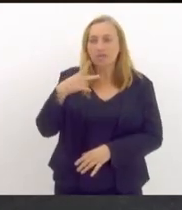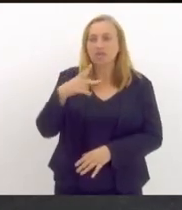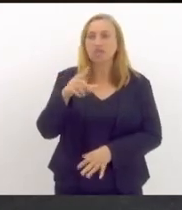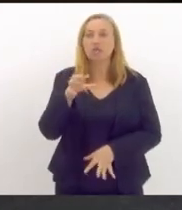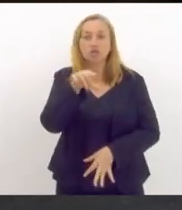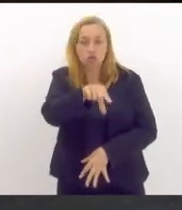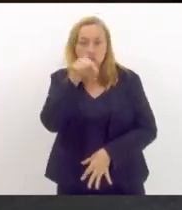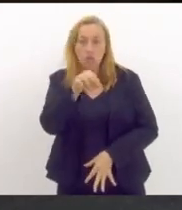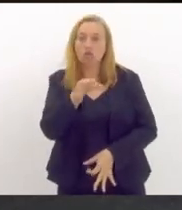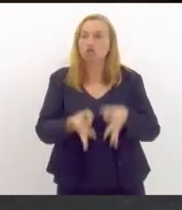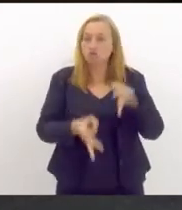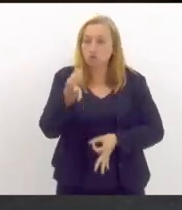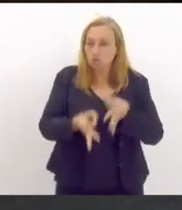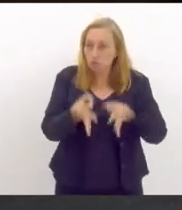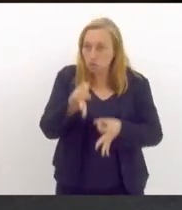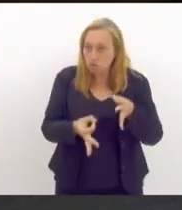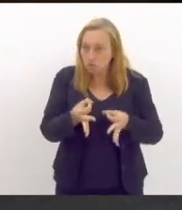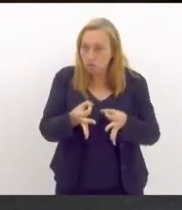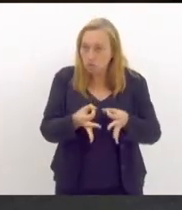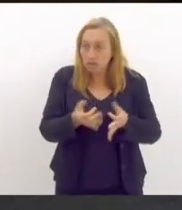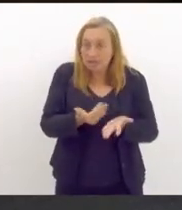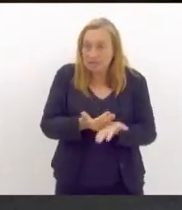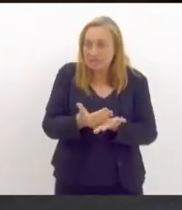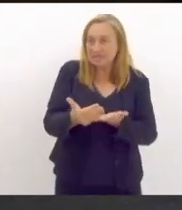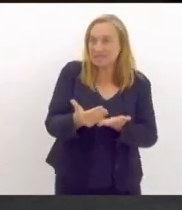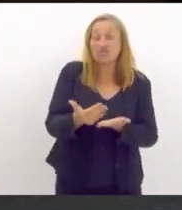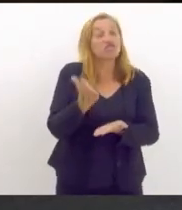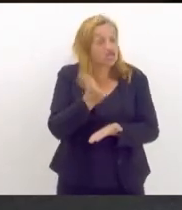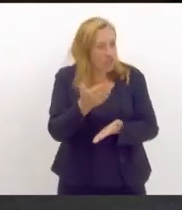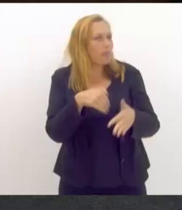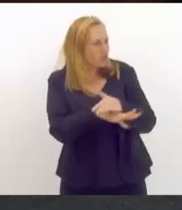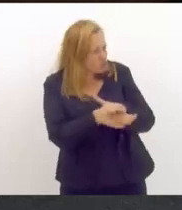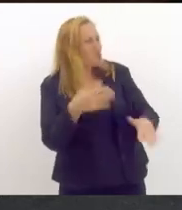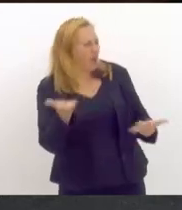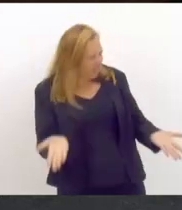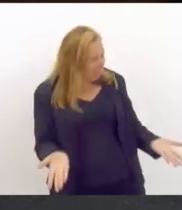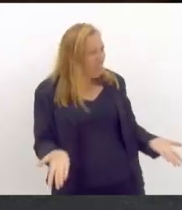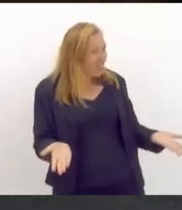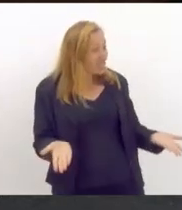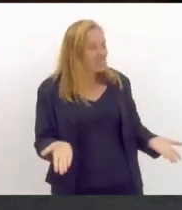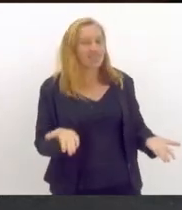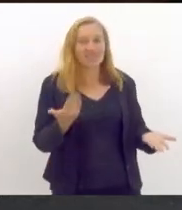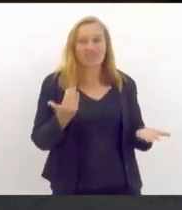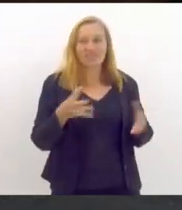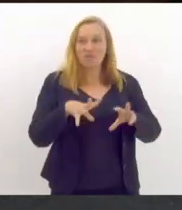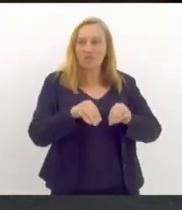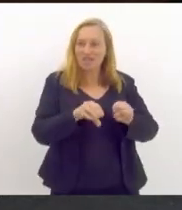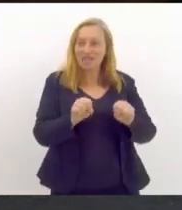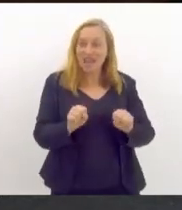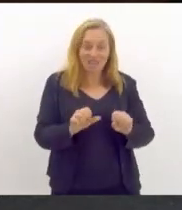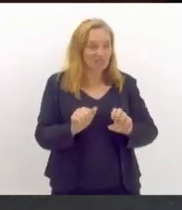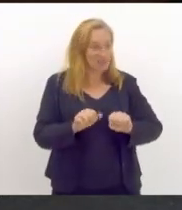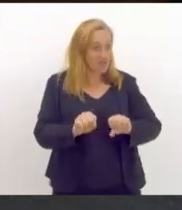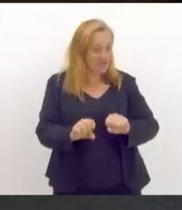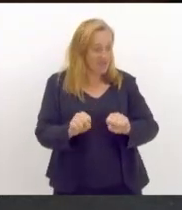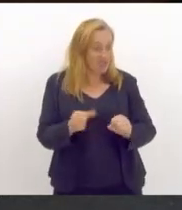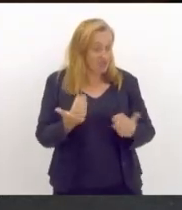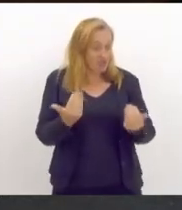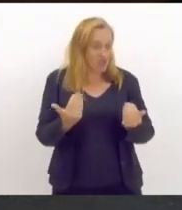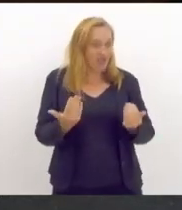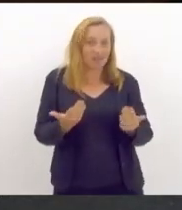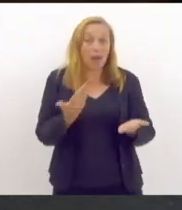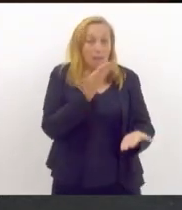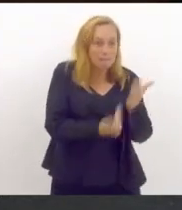em dar uma surra estranhando logo pra se acostumarem como é que é massagem Paulo lombo sem massagem perde